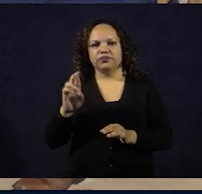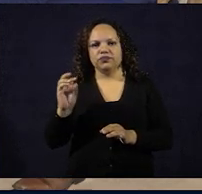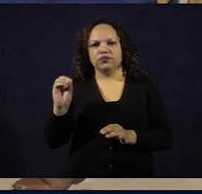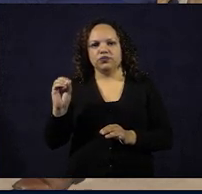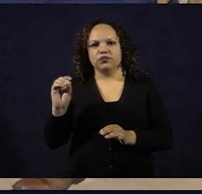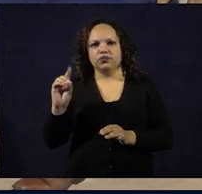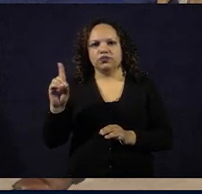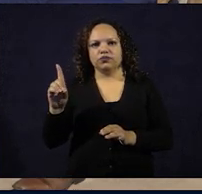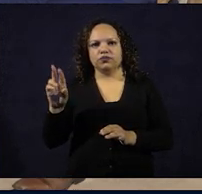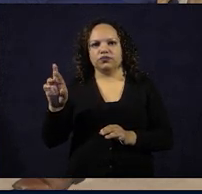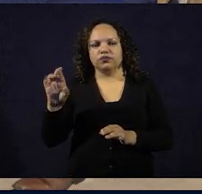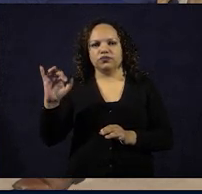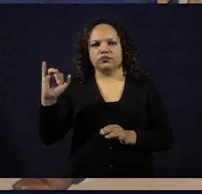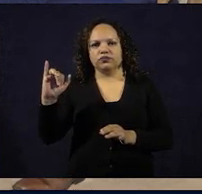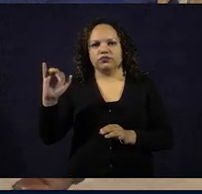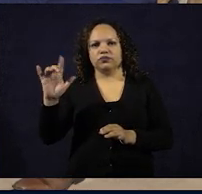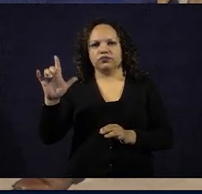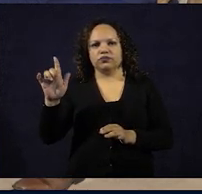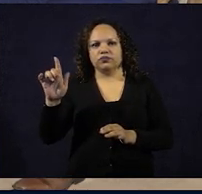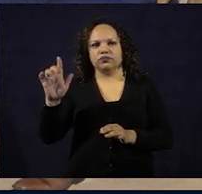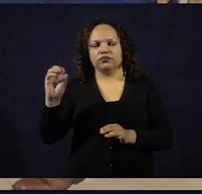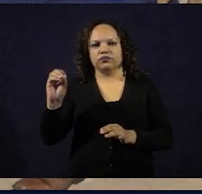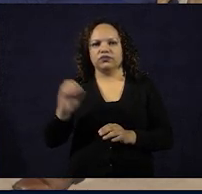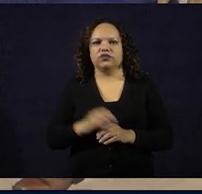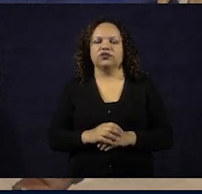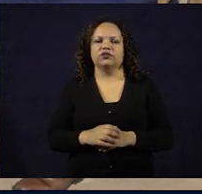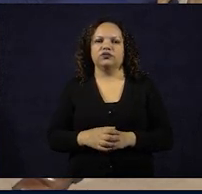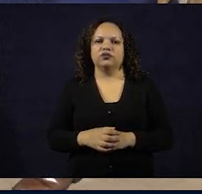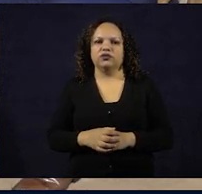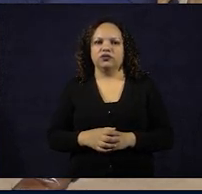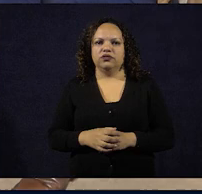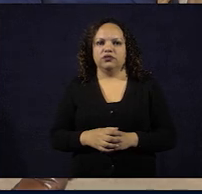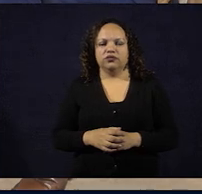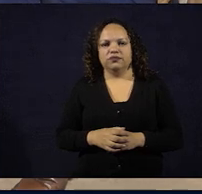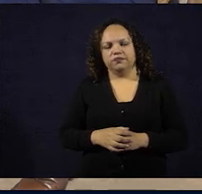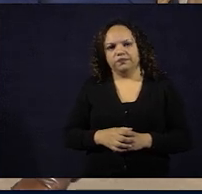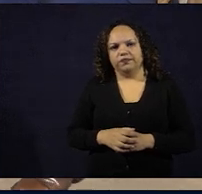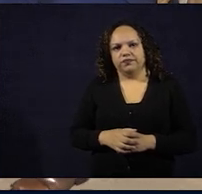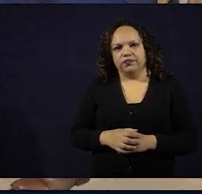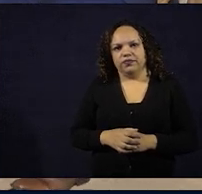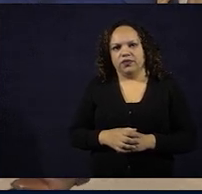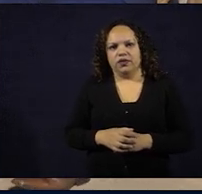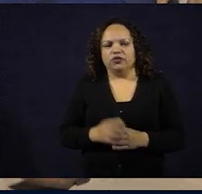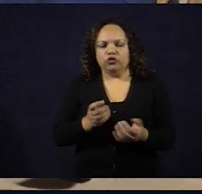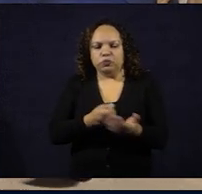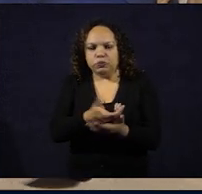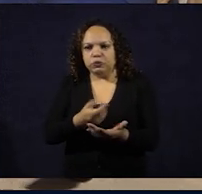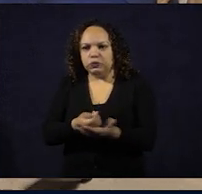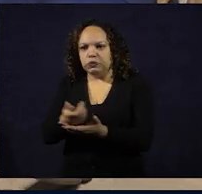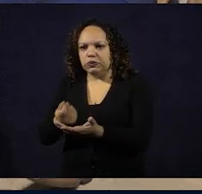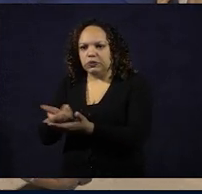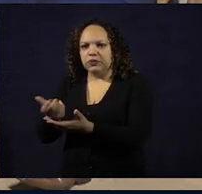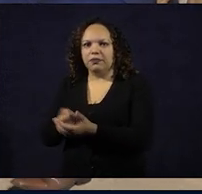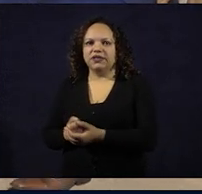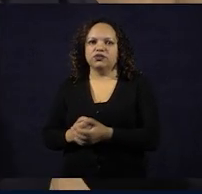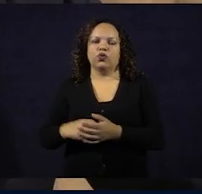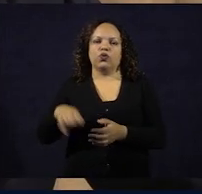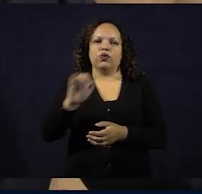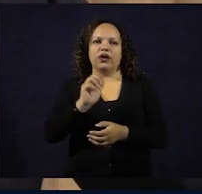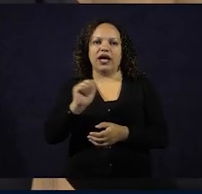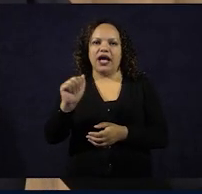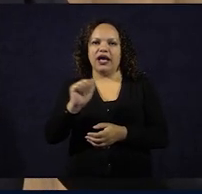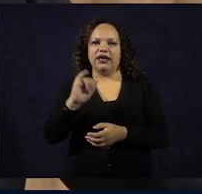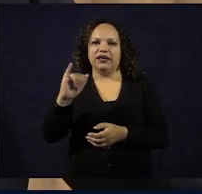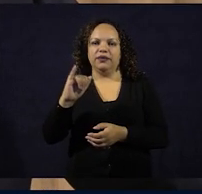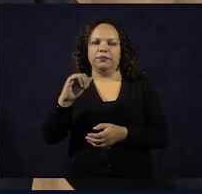a gente sentiu a gente já fazia emissão no mercado de capitais né mas com ipo Com certeza